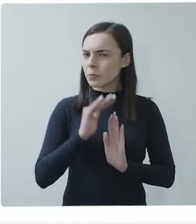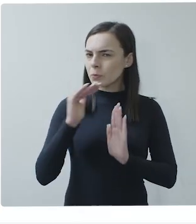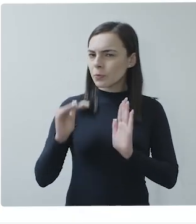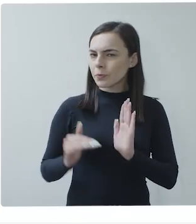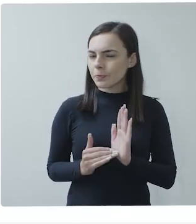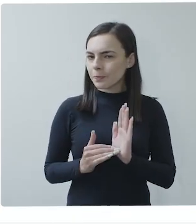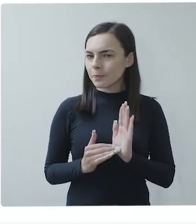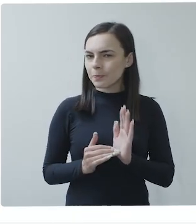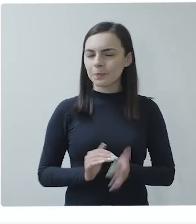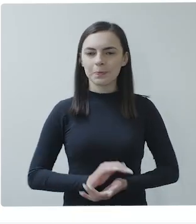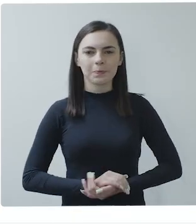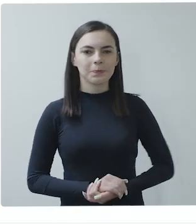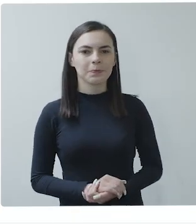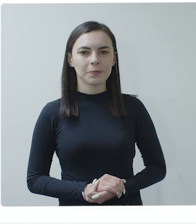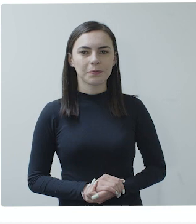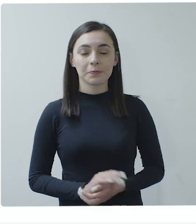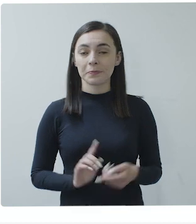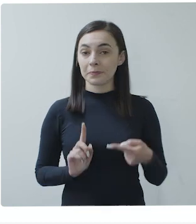rotina de hoje.